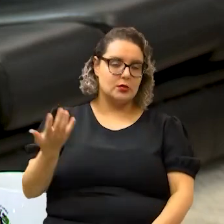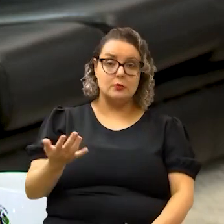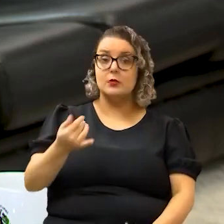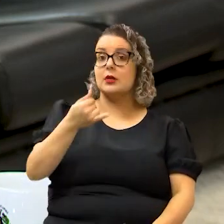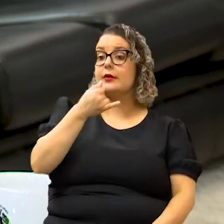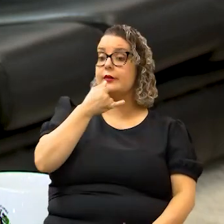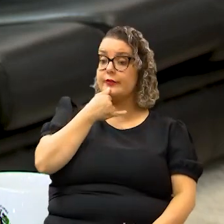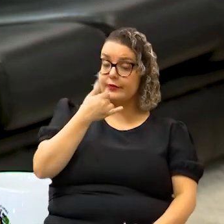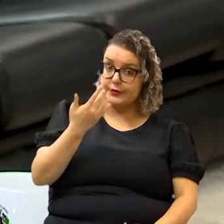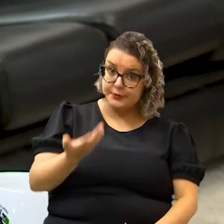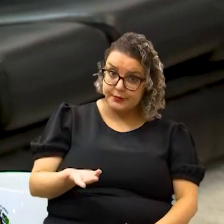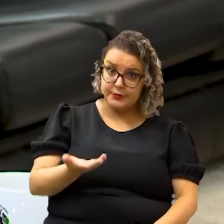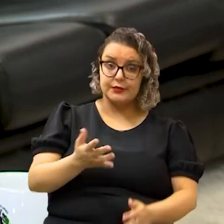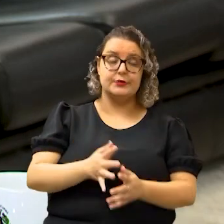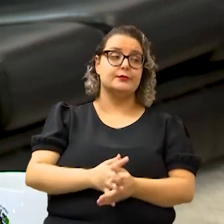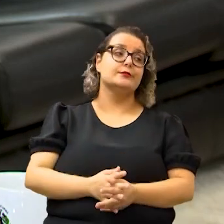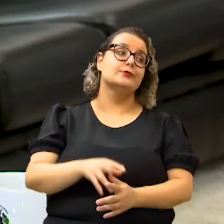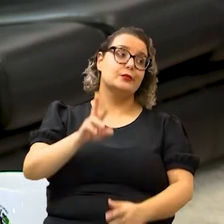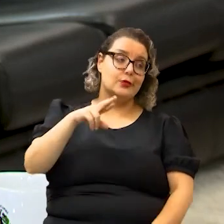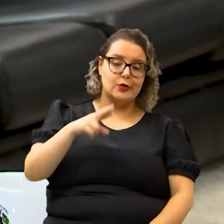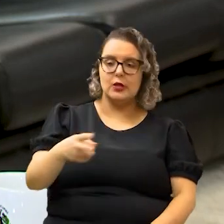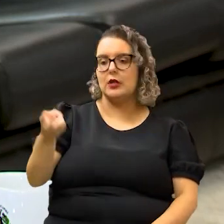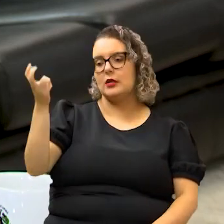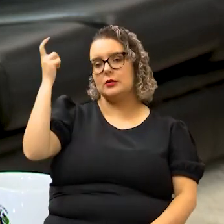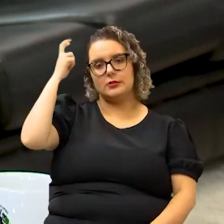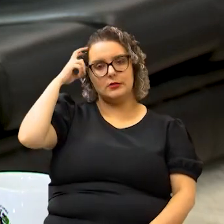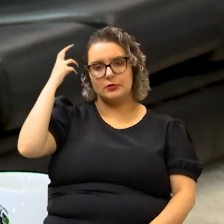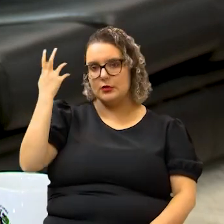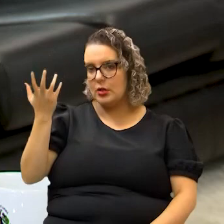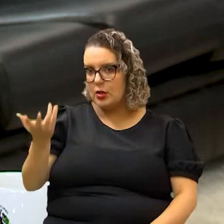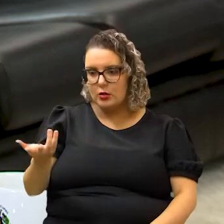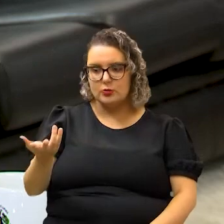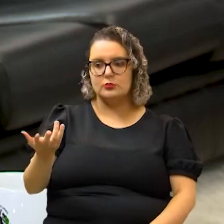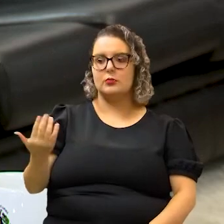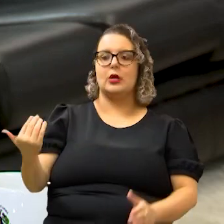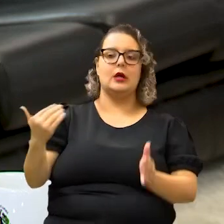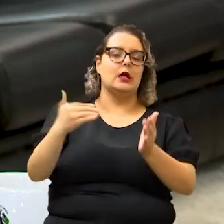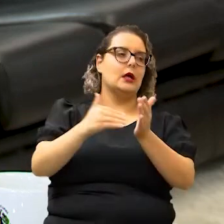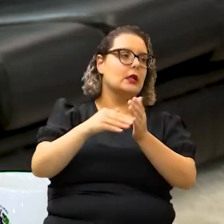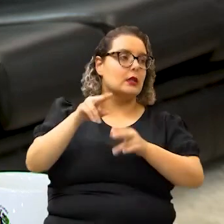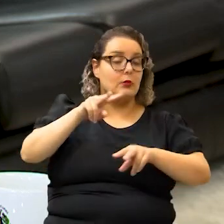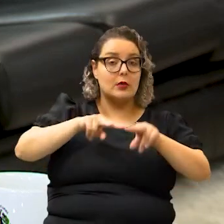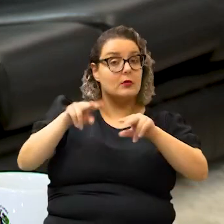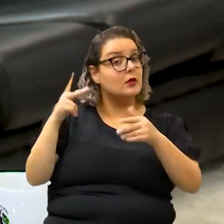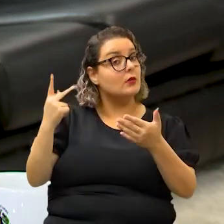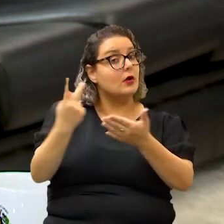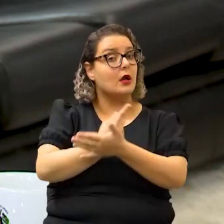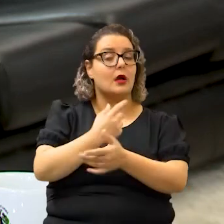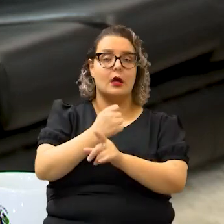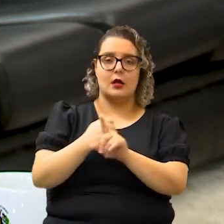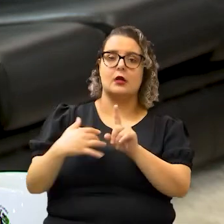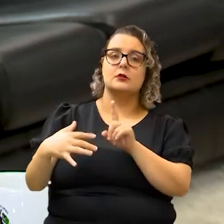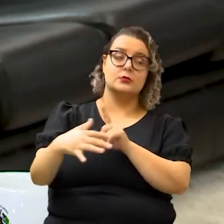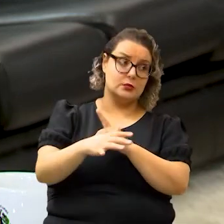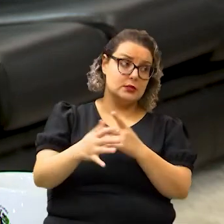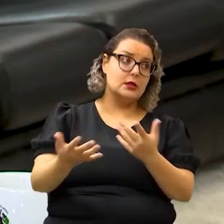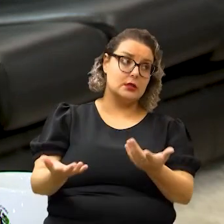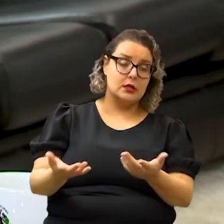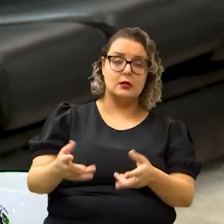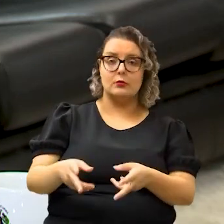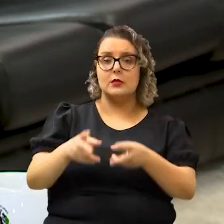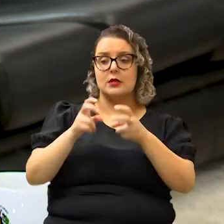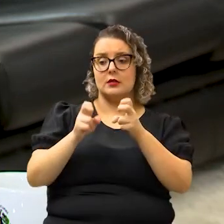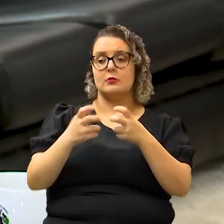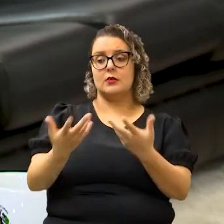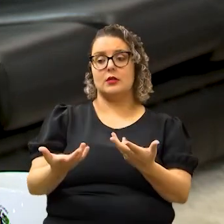dependência a menores de 18 anos. Infelizmente, por conta da cultura ou até de uma visão equivocada